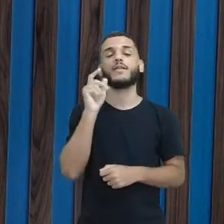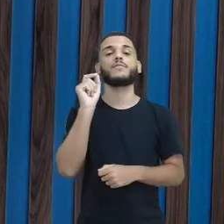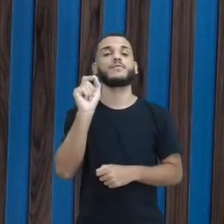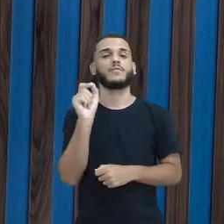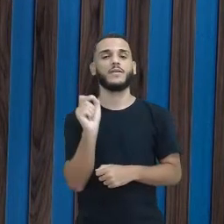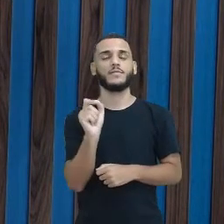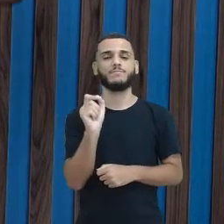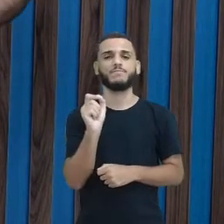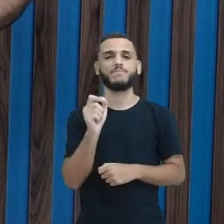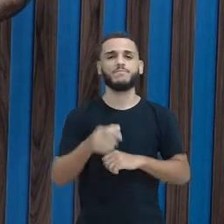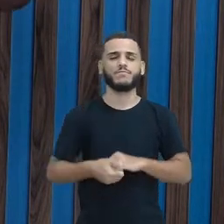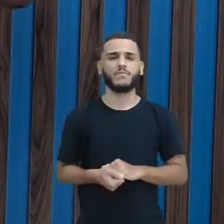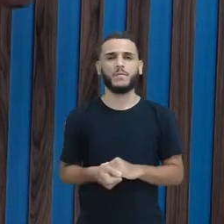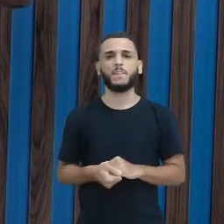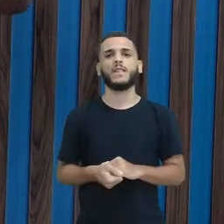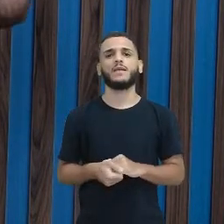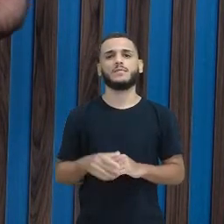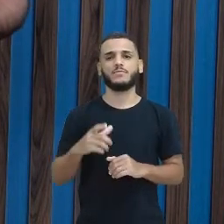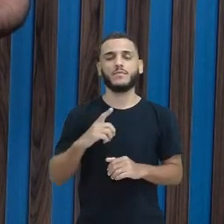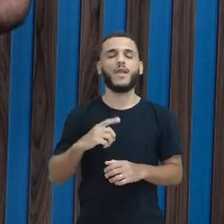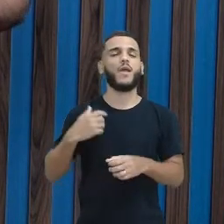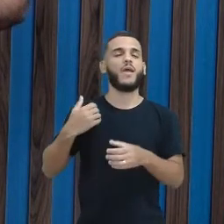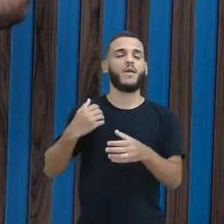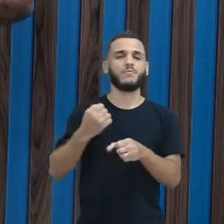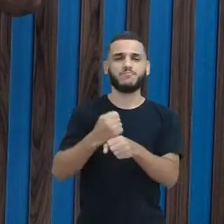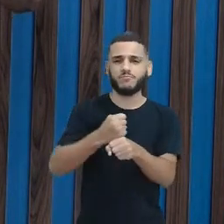de muitos anos